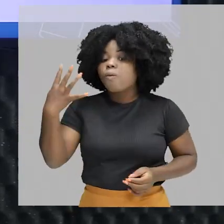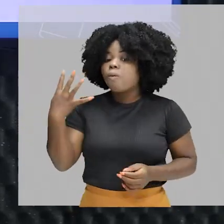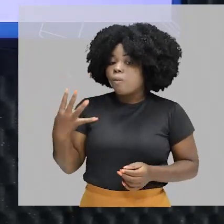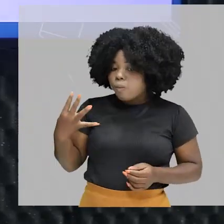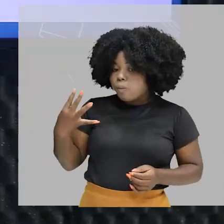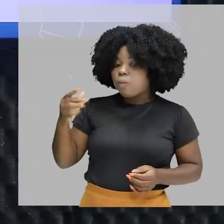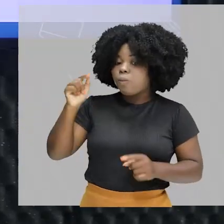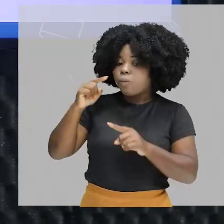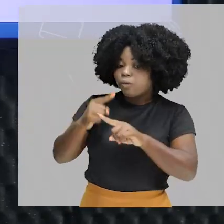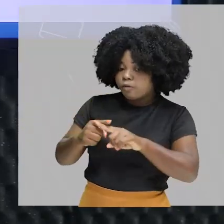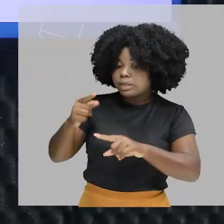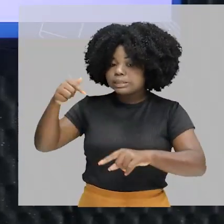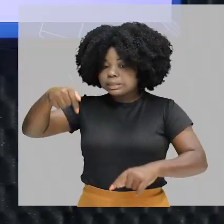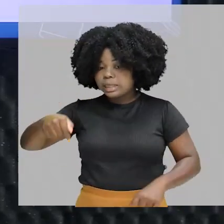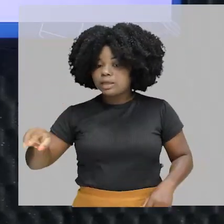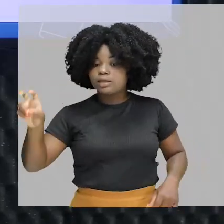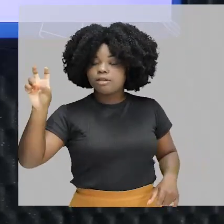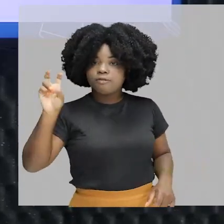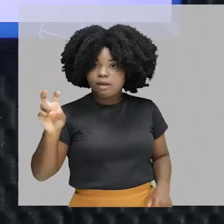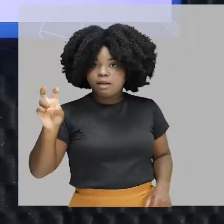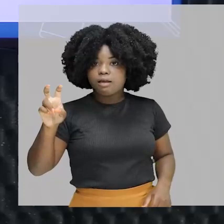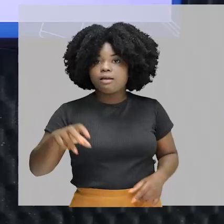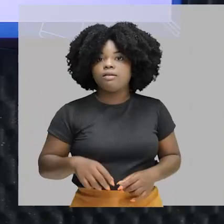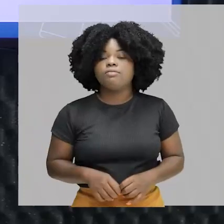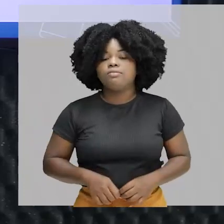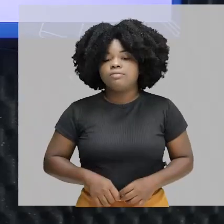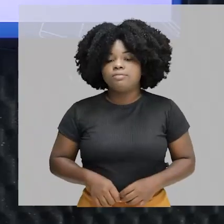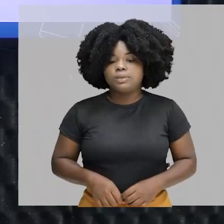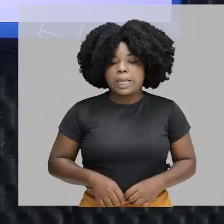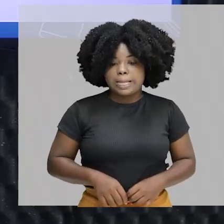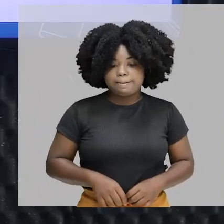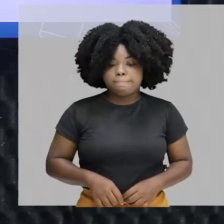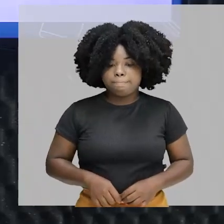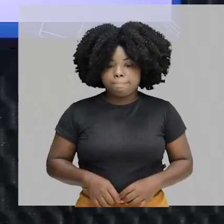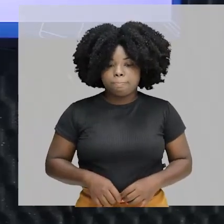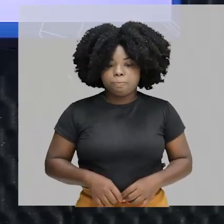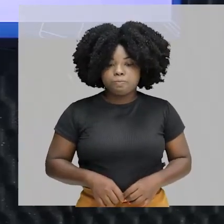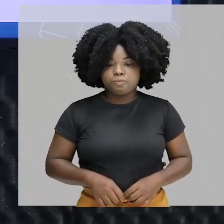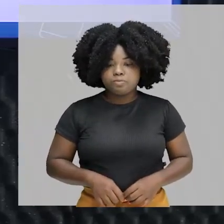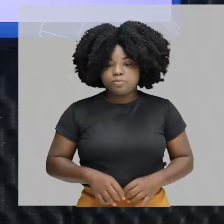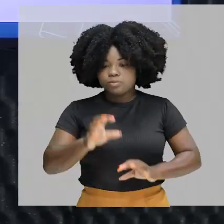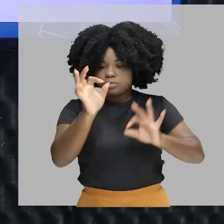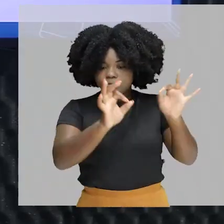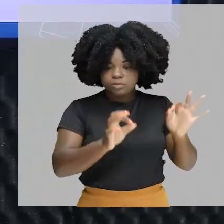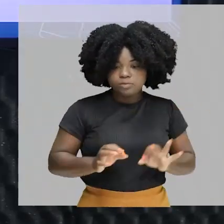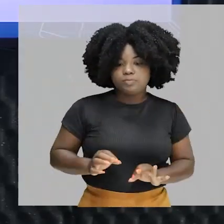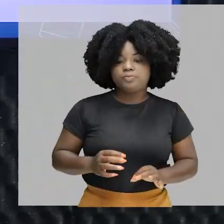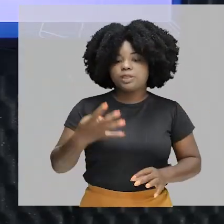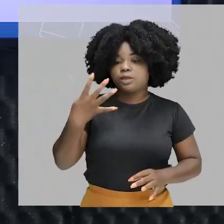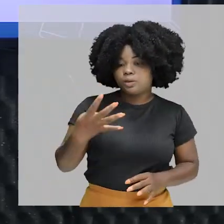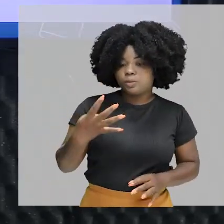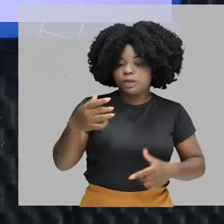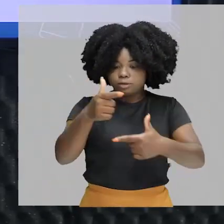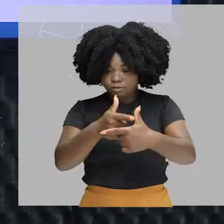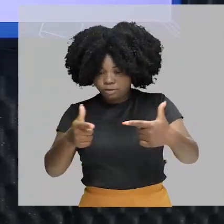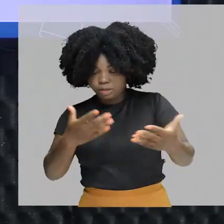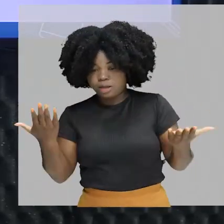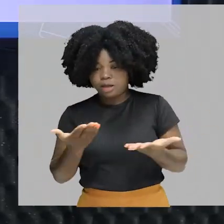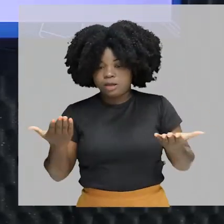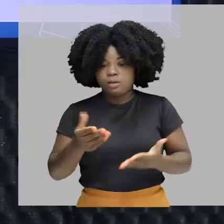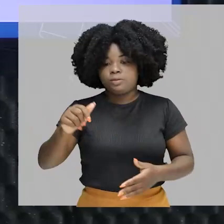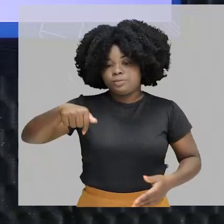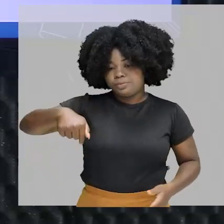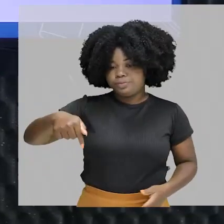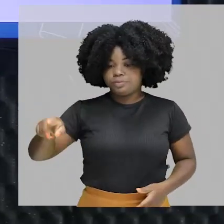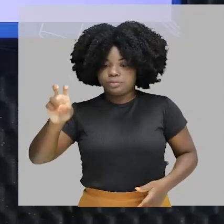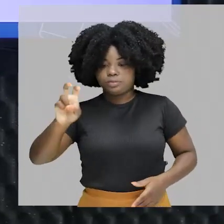972 igual a 4 vezes Q elevado à quinta potência. Esse 4 vai passar dividindo, então, Q